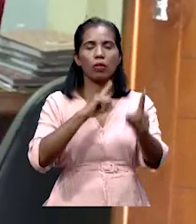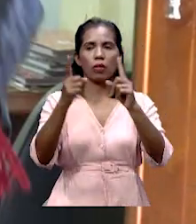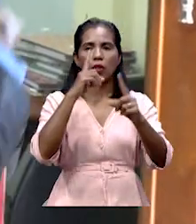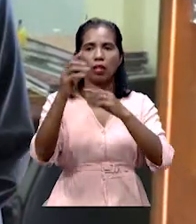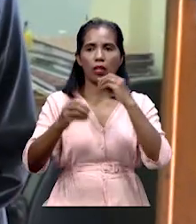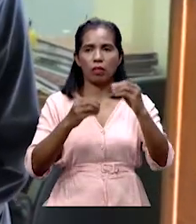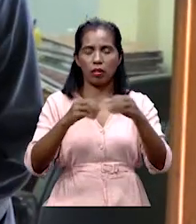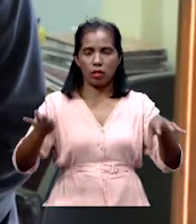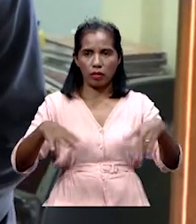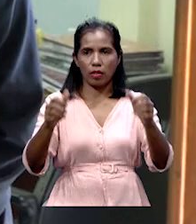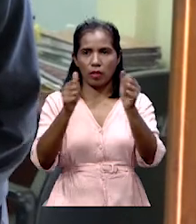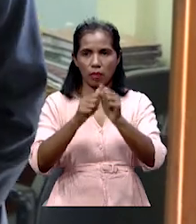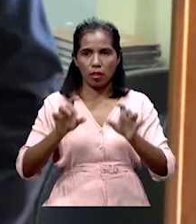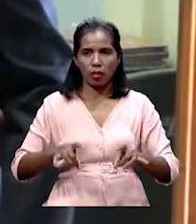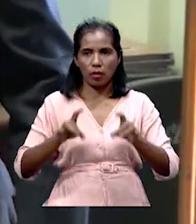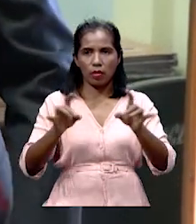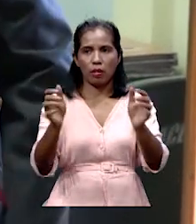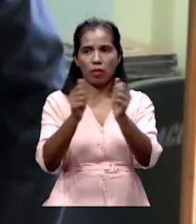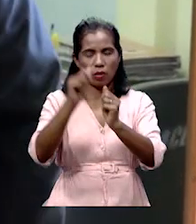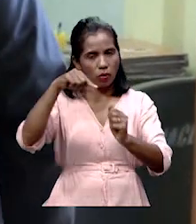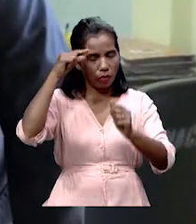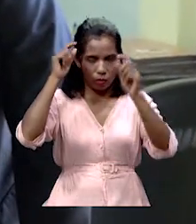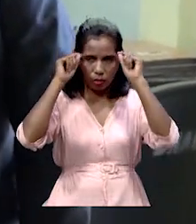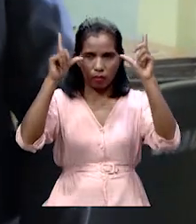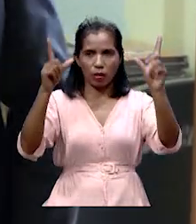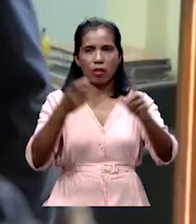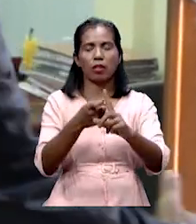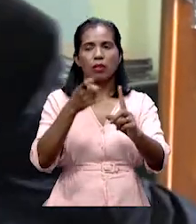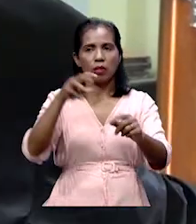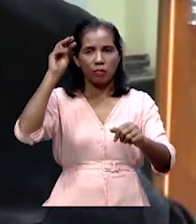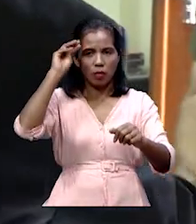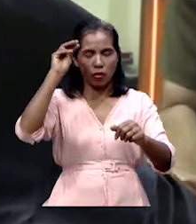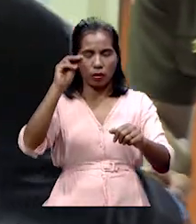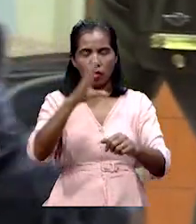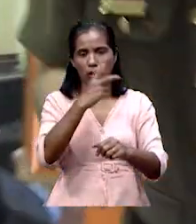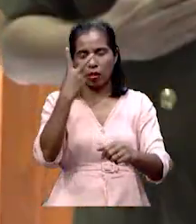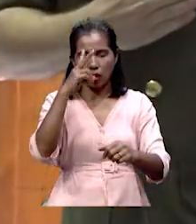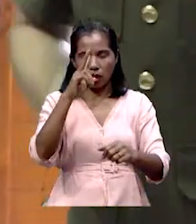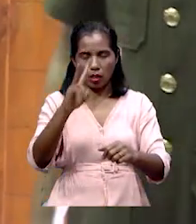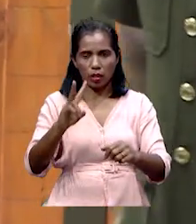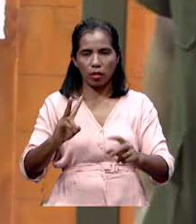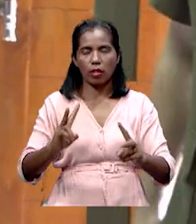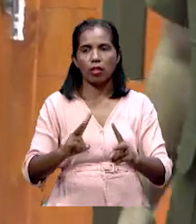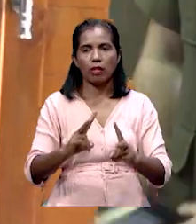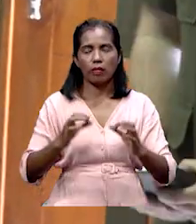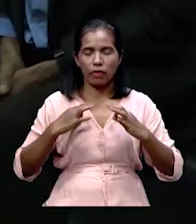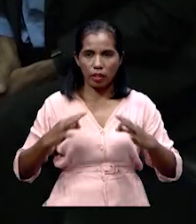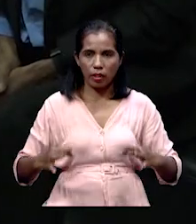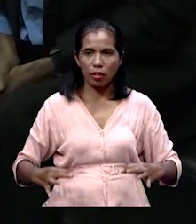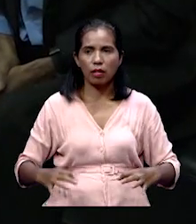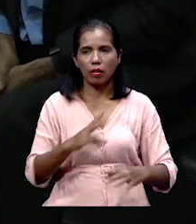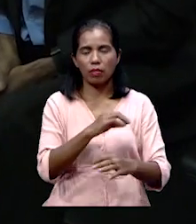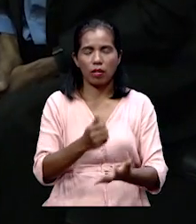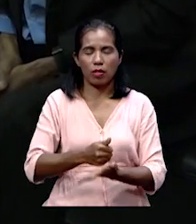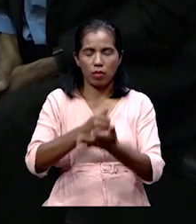quando a cooperação entre a Austrália e o governo Timor-Leste, lhe russe ministério para assunto combatente e libertação nacional, a tu facilita